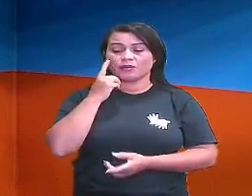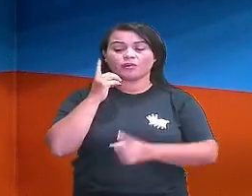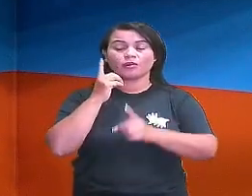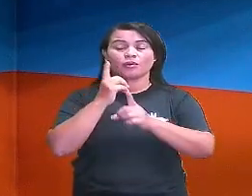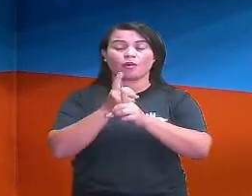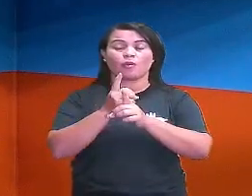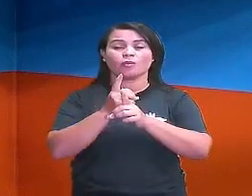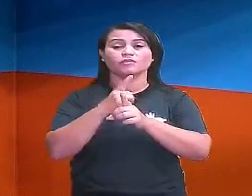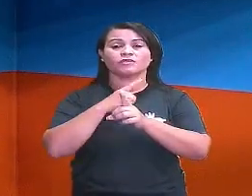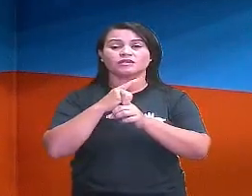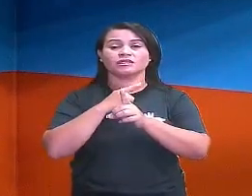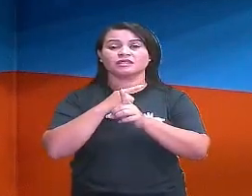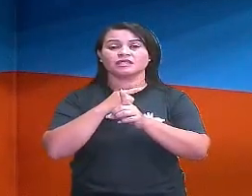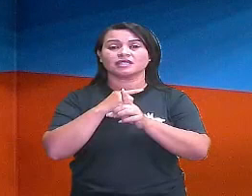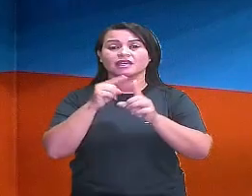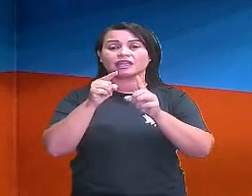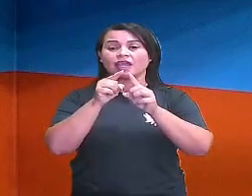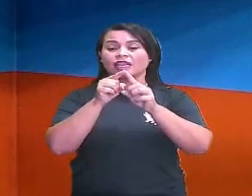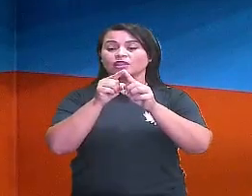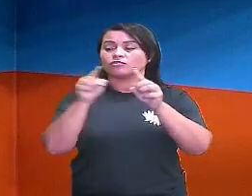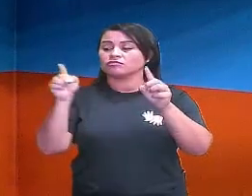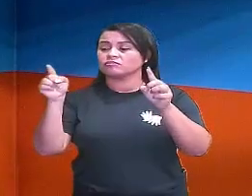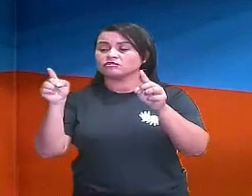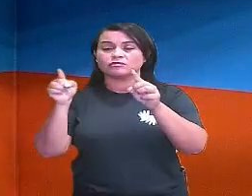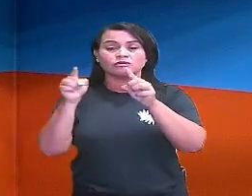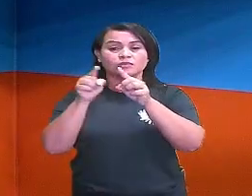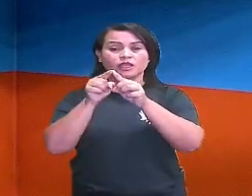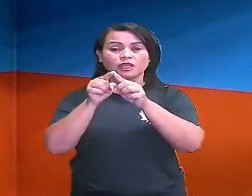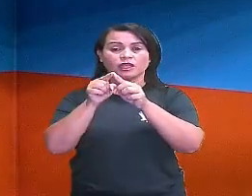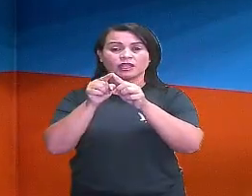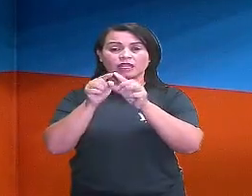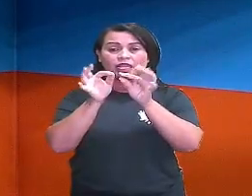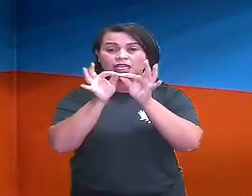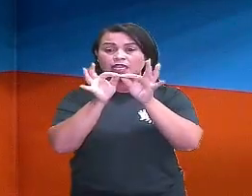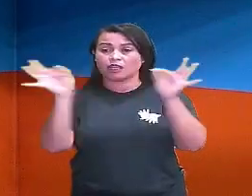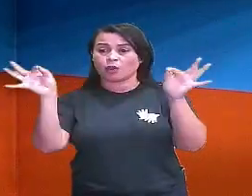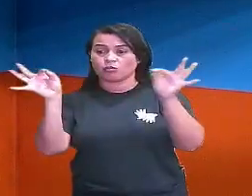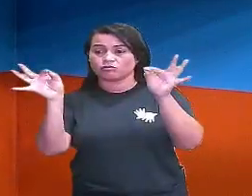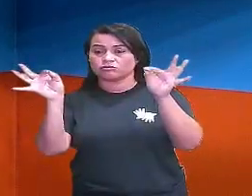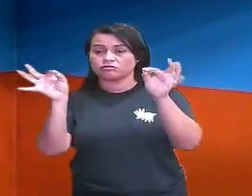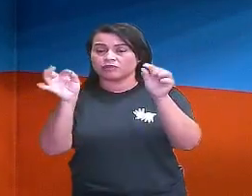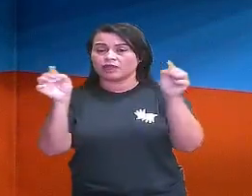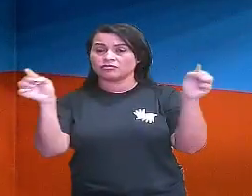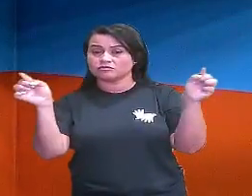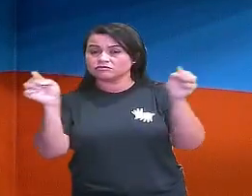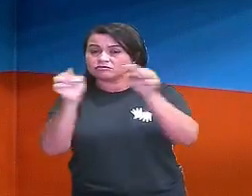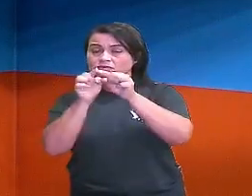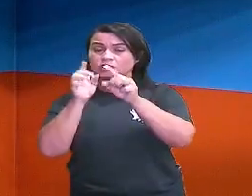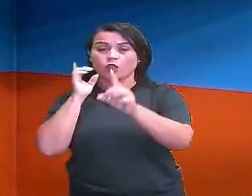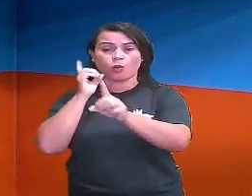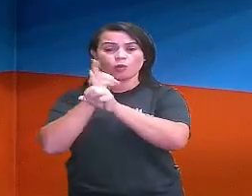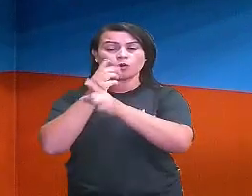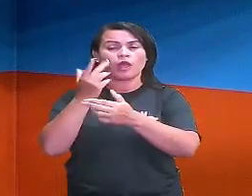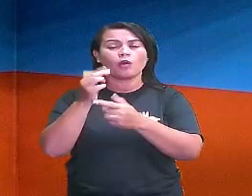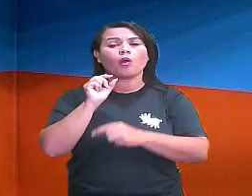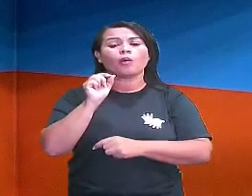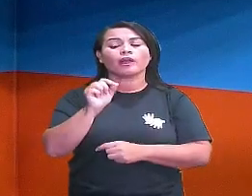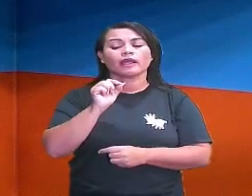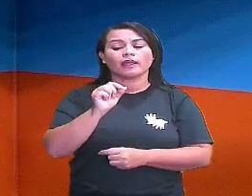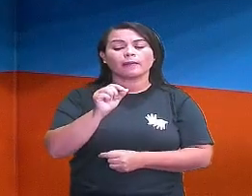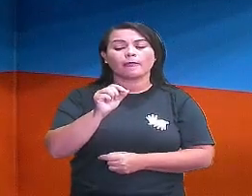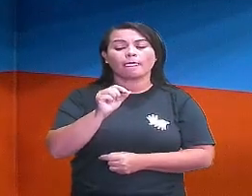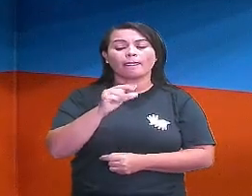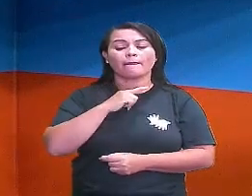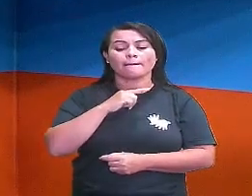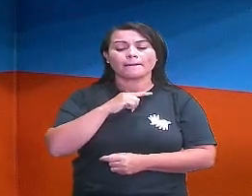dos eixos é chamado de origem. Então, ó, os eixos aqui, ó, se encontraram. Lembra? Estou reforçando isso. Esse